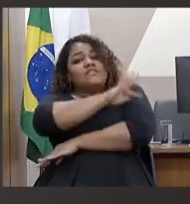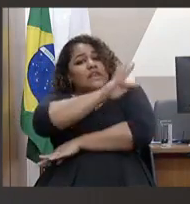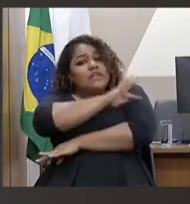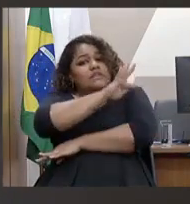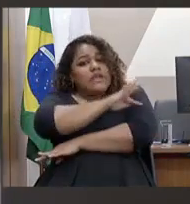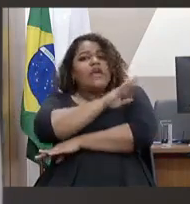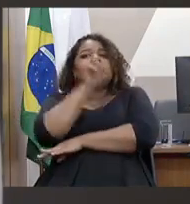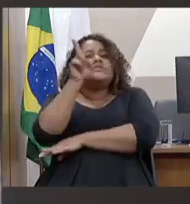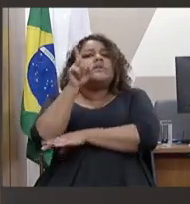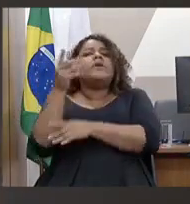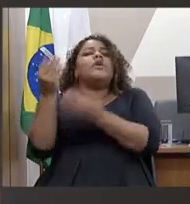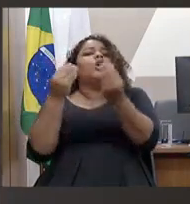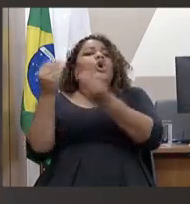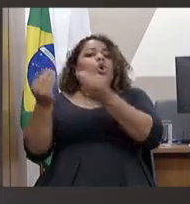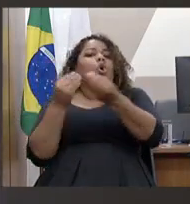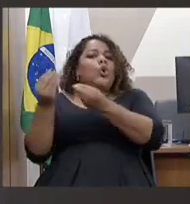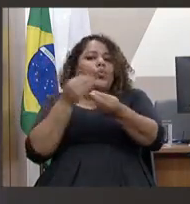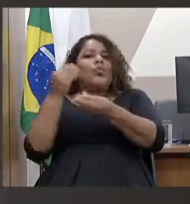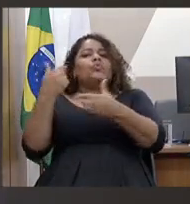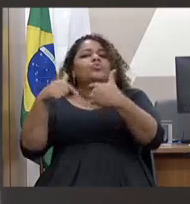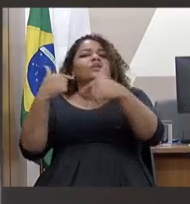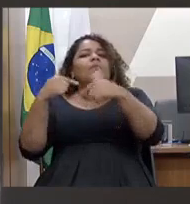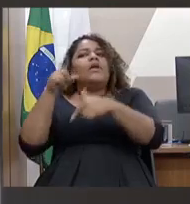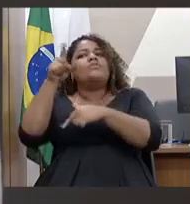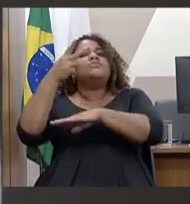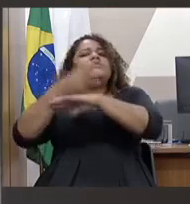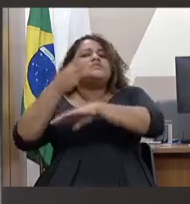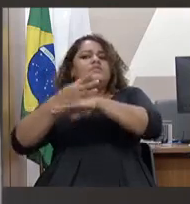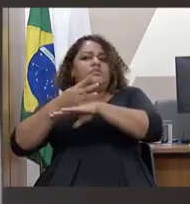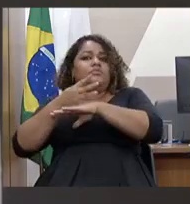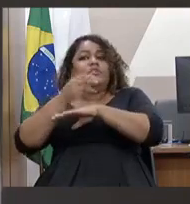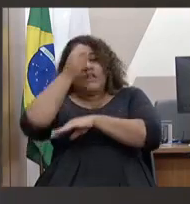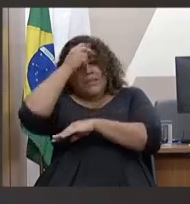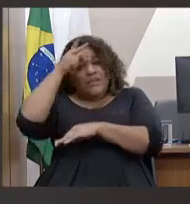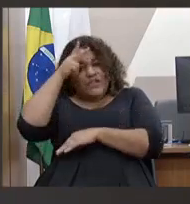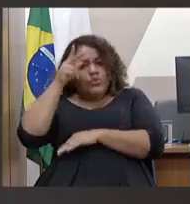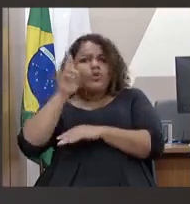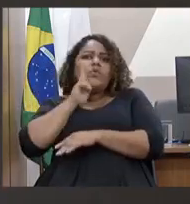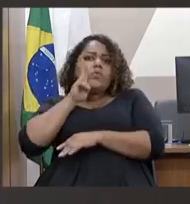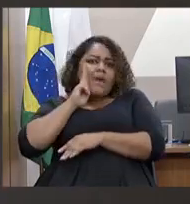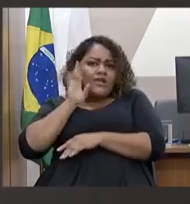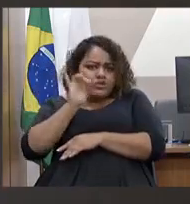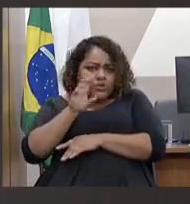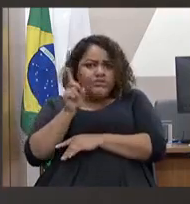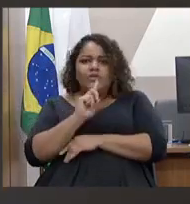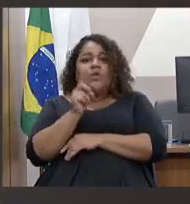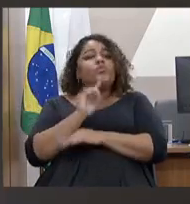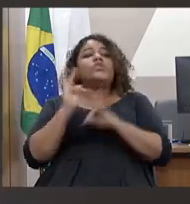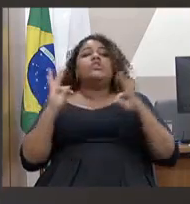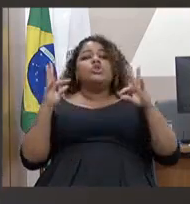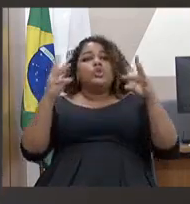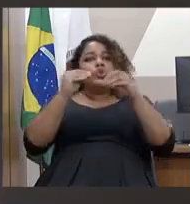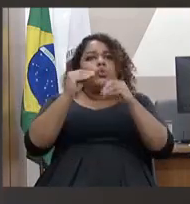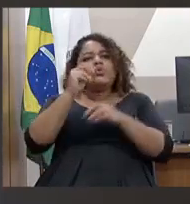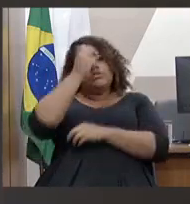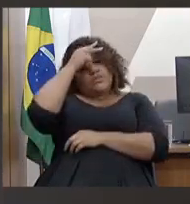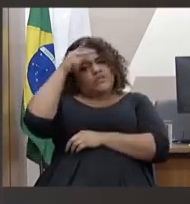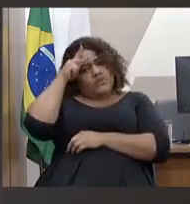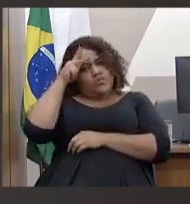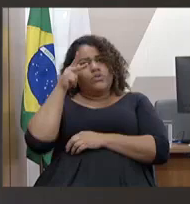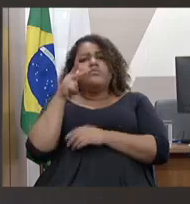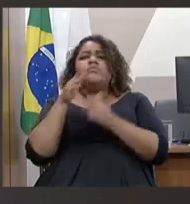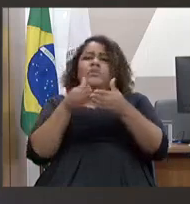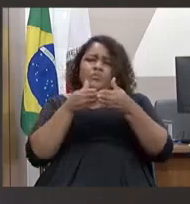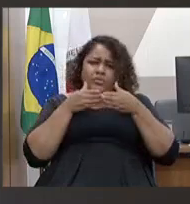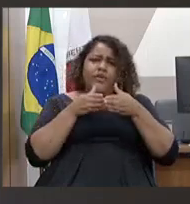terceirizados nas prefeituras em todas as prefeituras não é só lá em Ubá não em todas e pedir Betão que dê continuidade nesse trabalho aqui